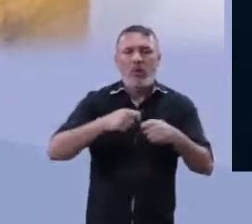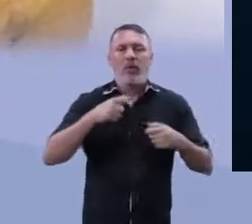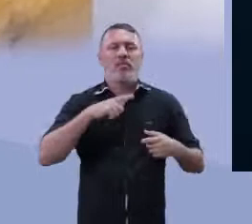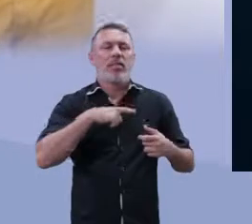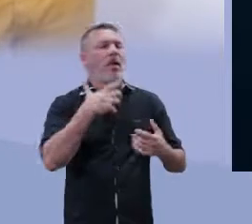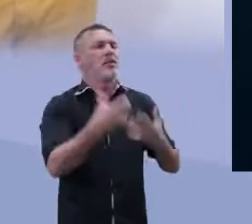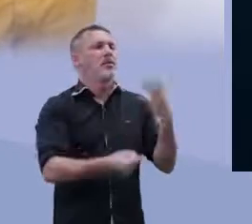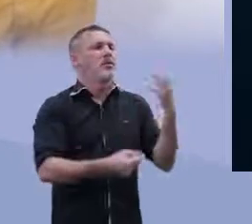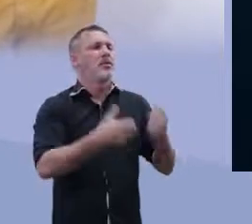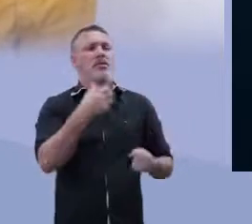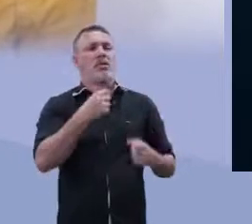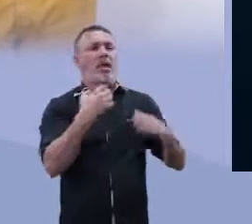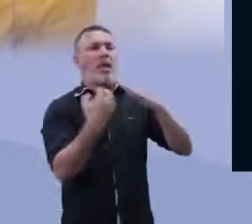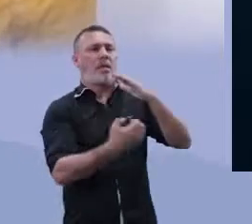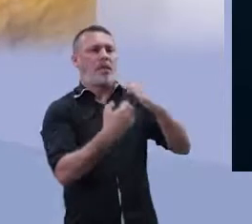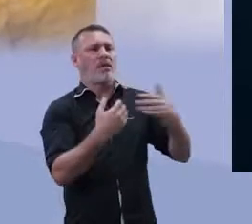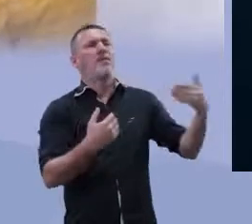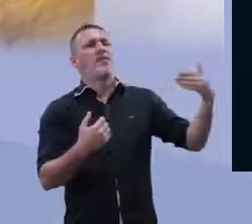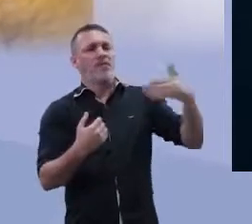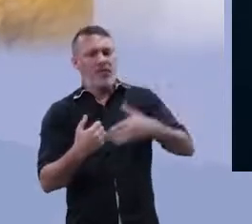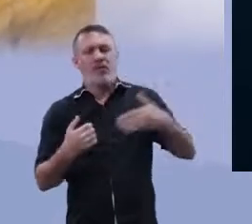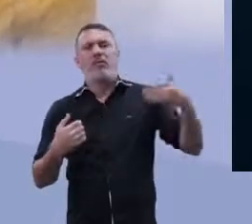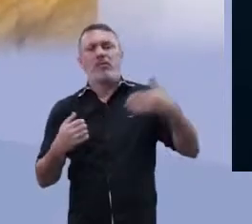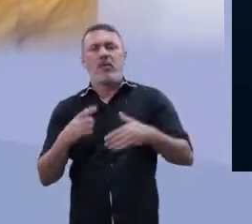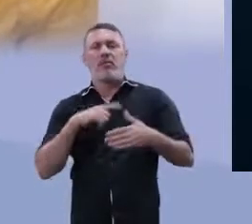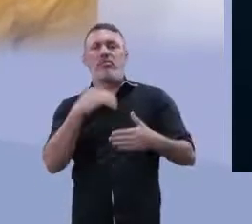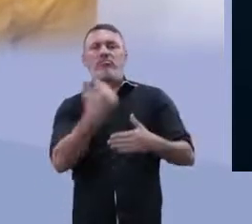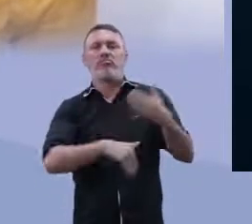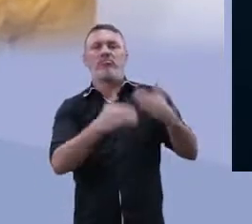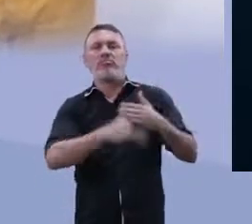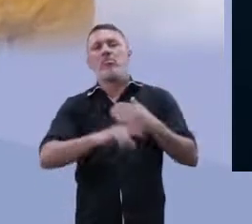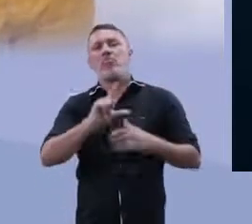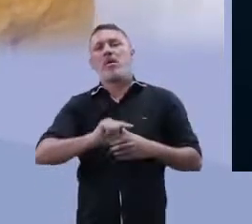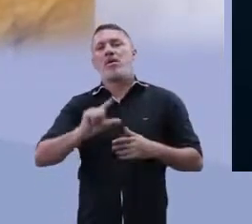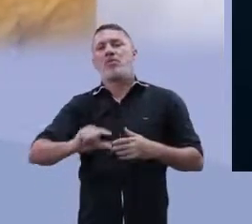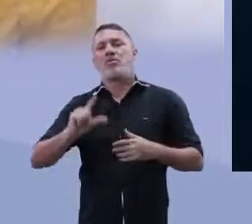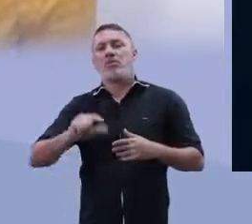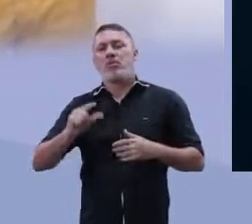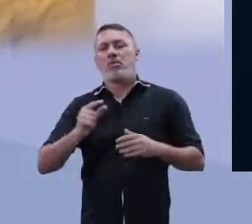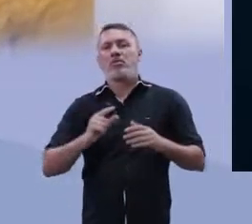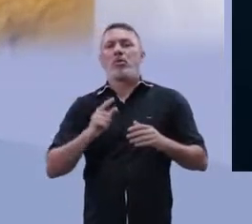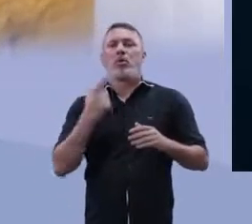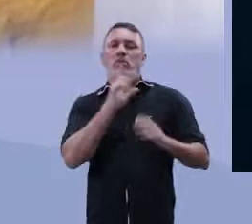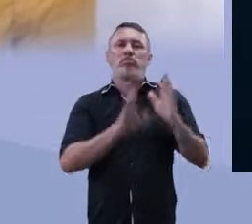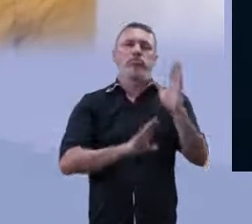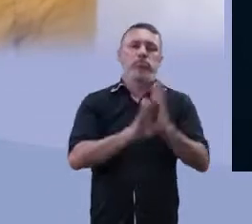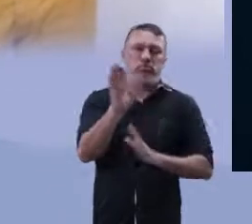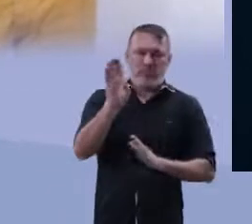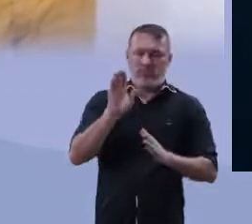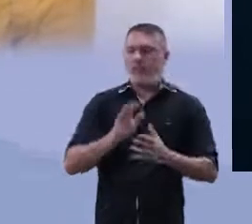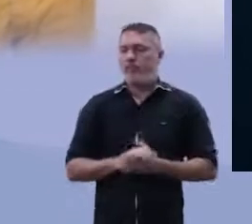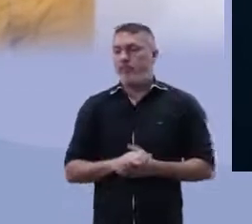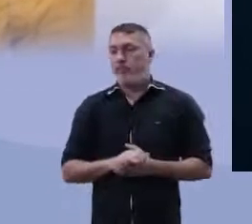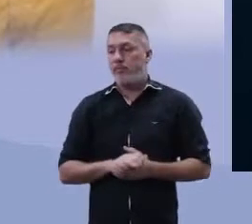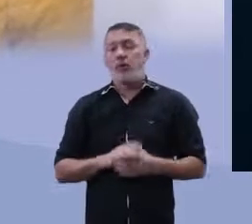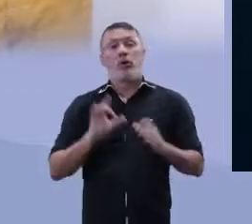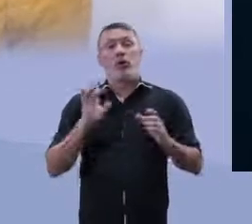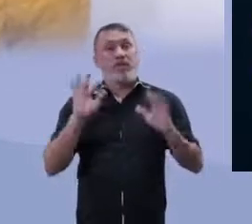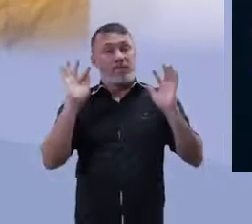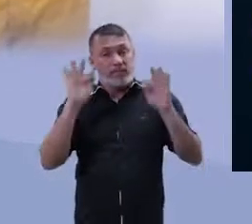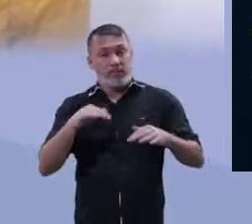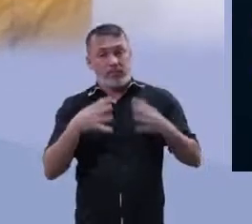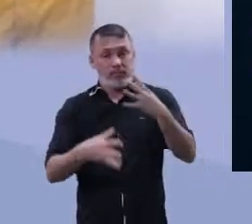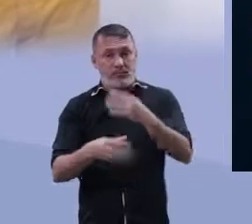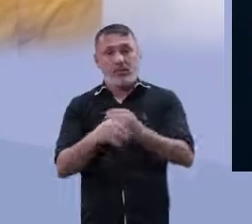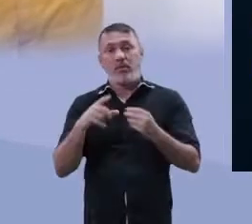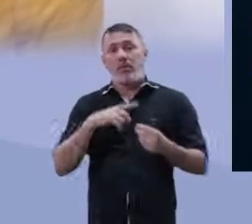os benefícios locacionais, né, que nós vimos, né, aqui durante a nossa aula. E aí, para finalizar, meus queridos, né, só relembrando,